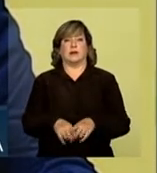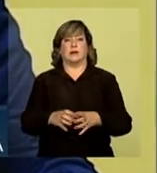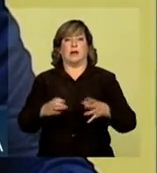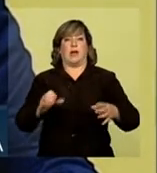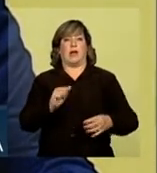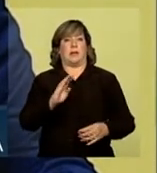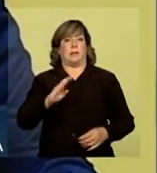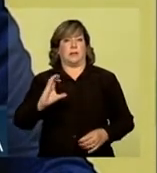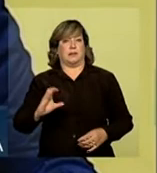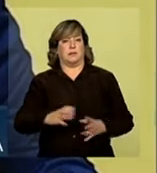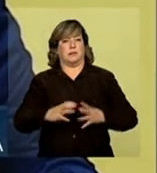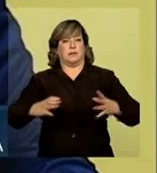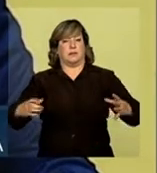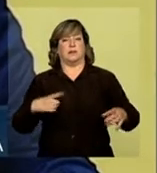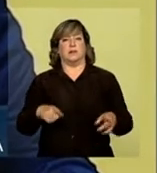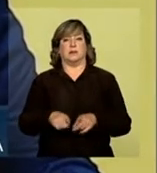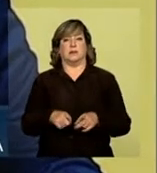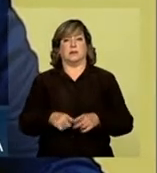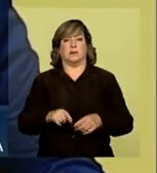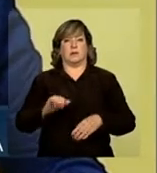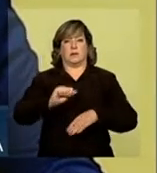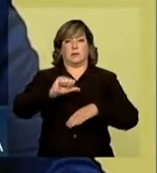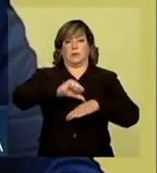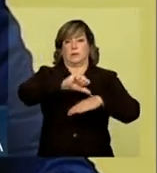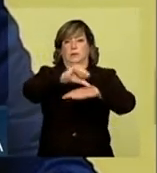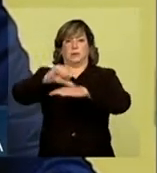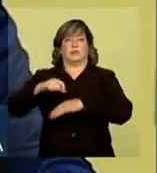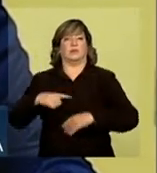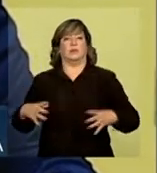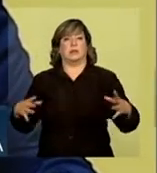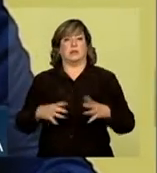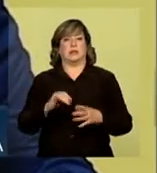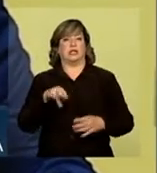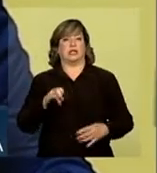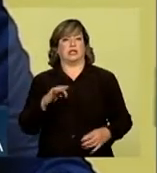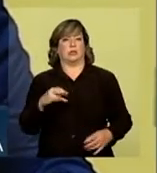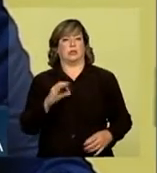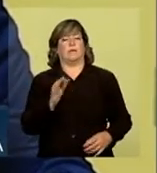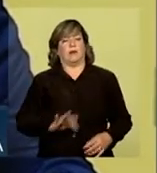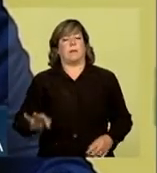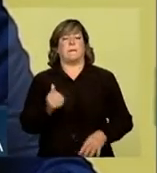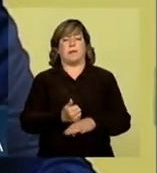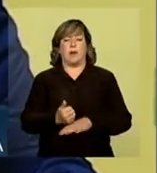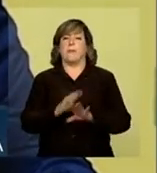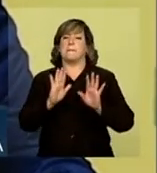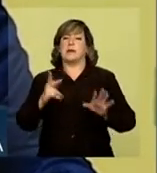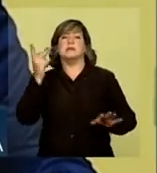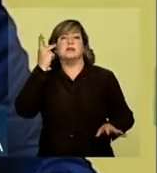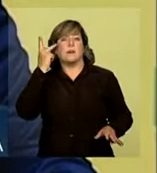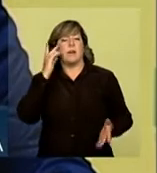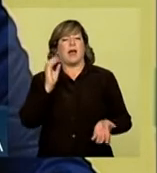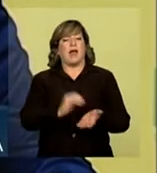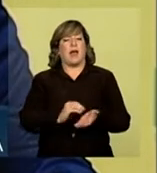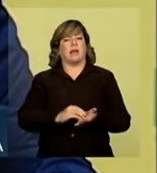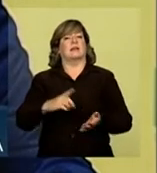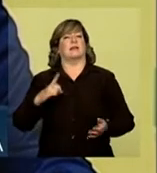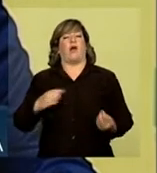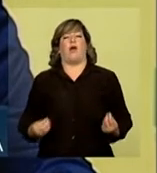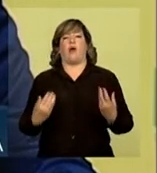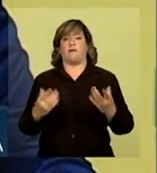do ABC a interiorização dos Campos Instituto Federal que ele melhorou bastante São Paulo mais ainda temos uma oferta